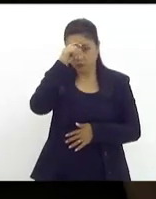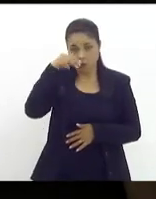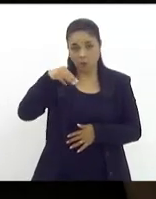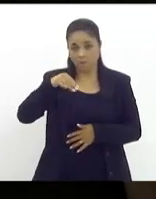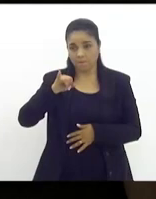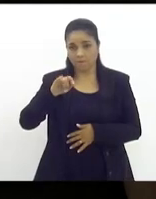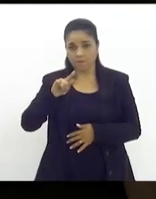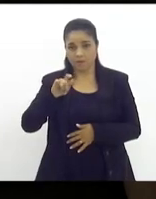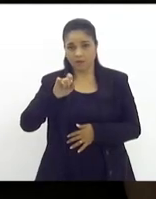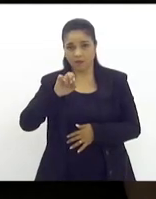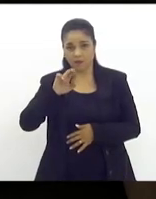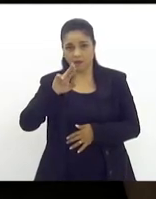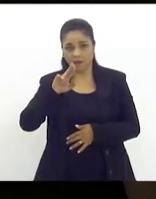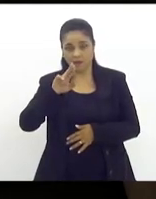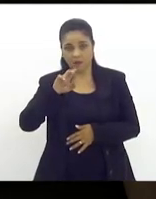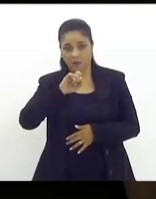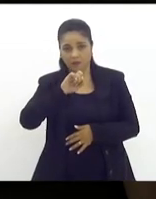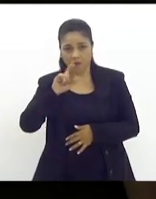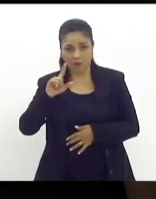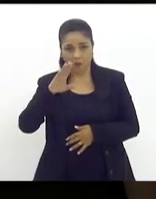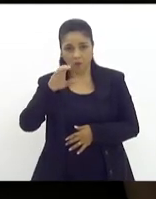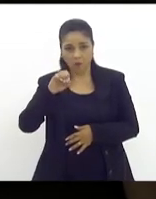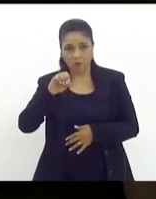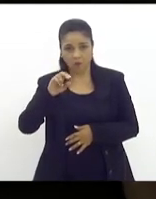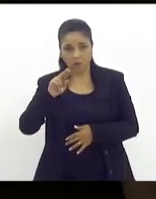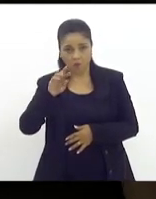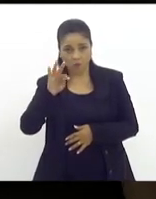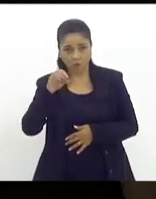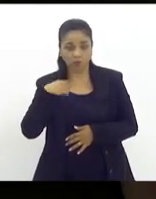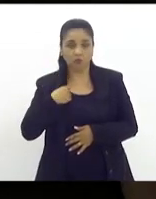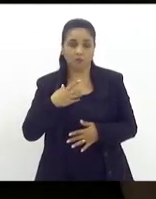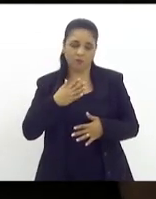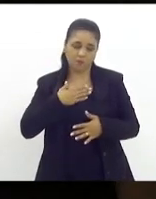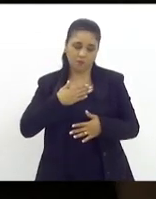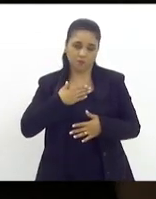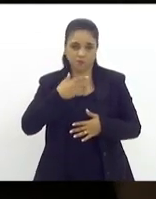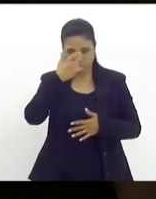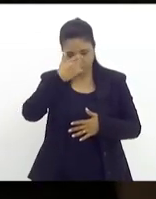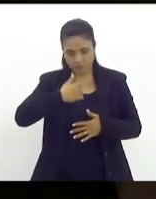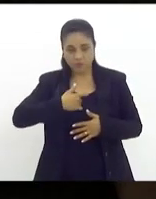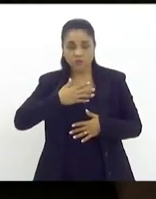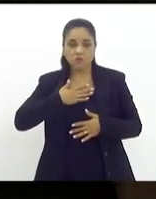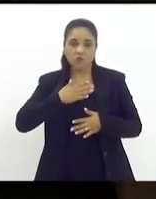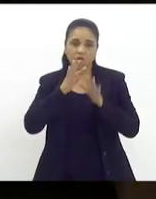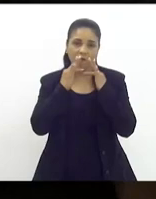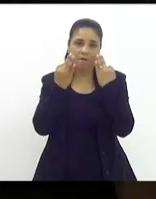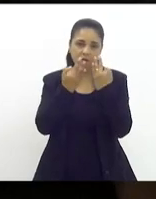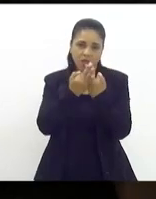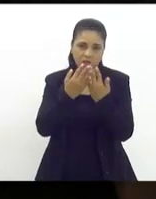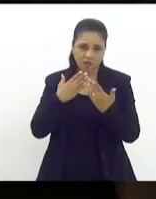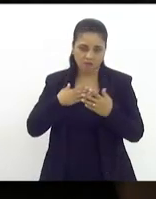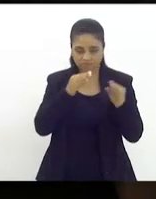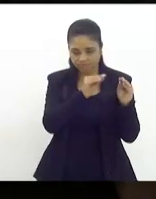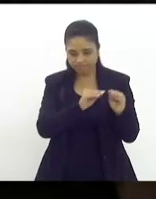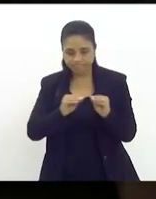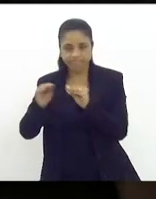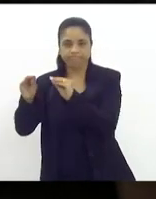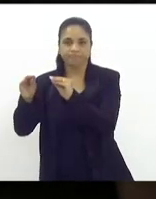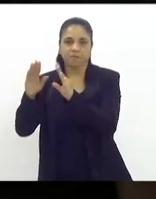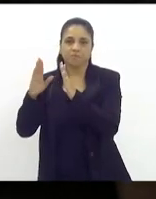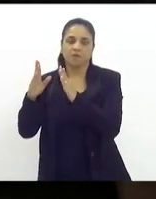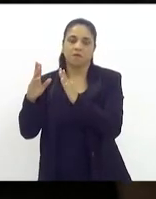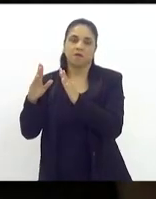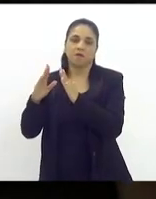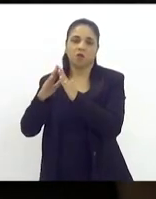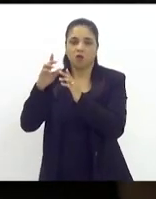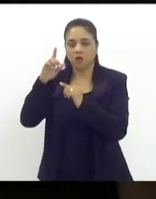transferir uma pessoa da minha família, do Miguel Couto, da emergência, para a rede privada.